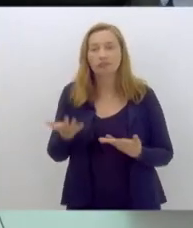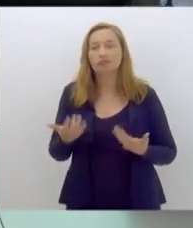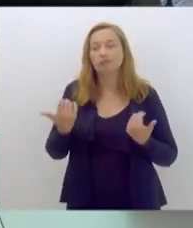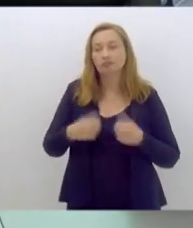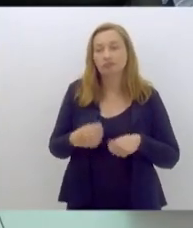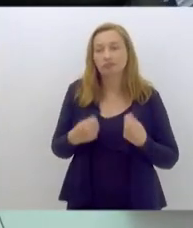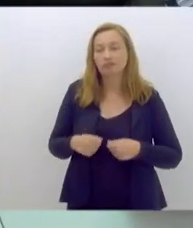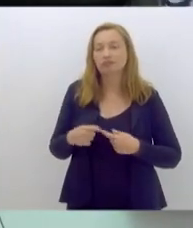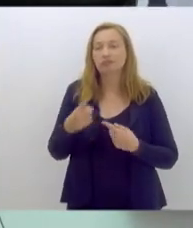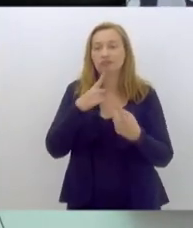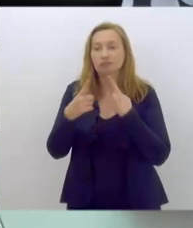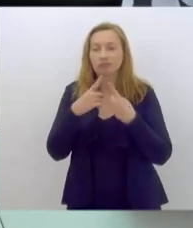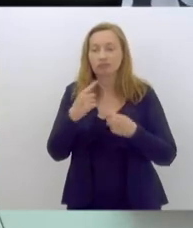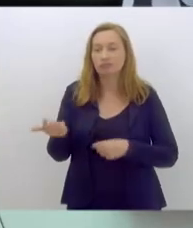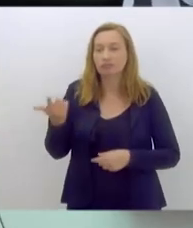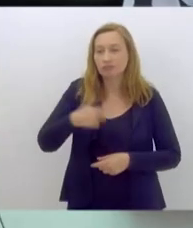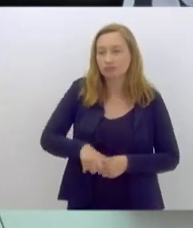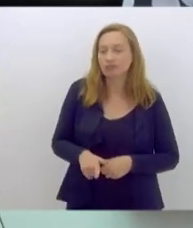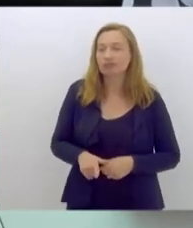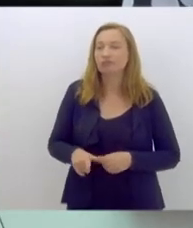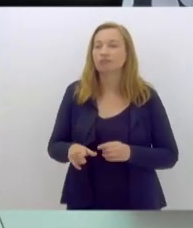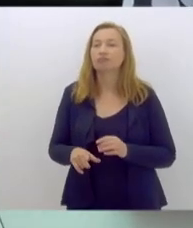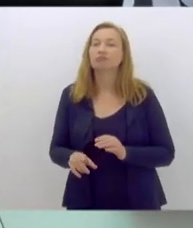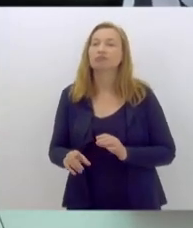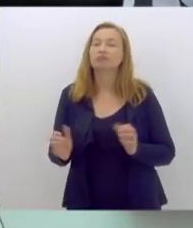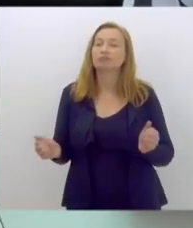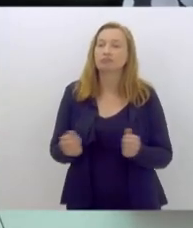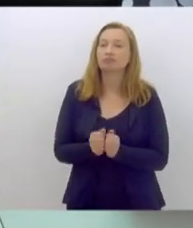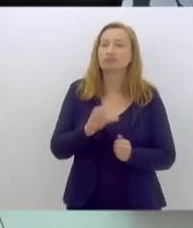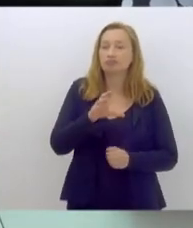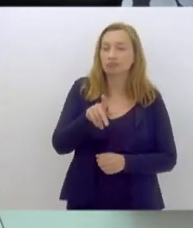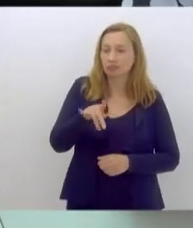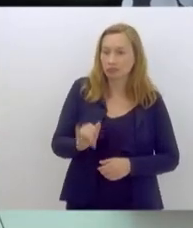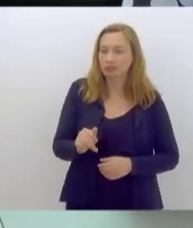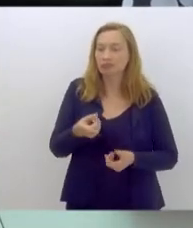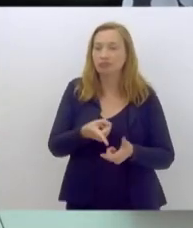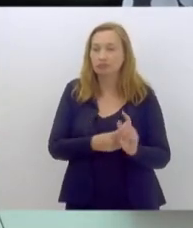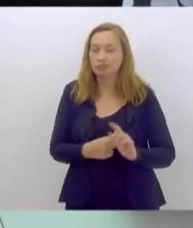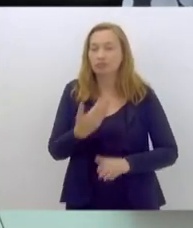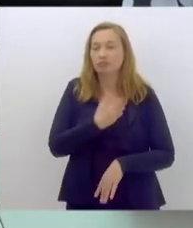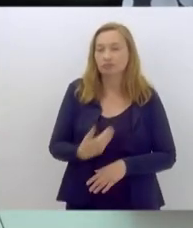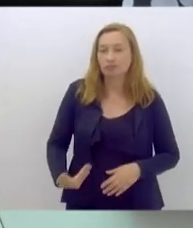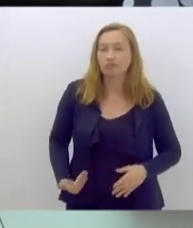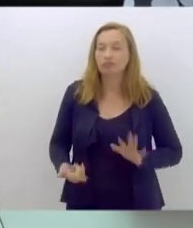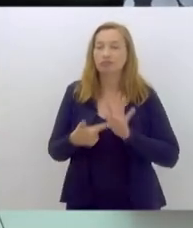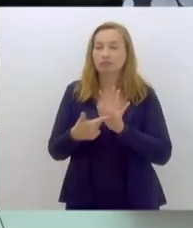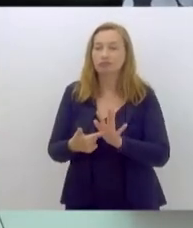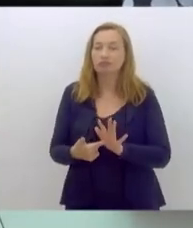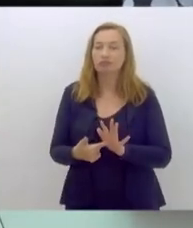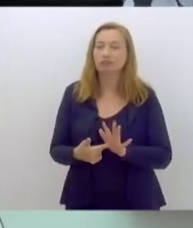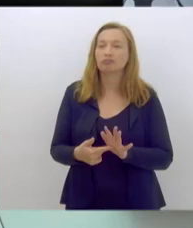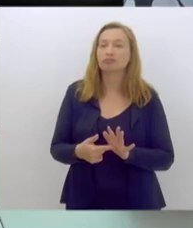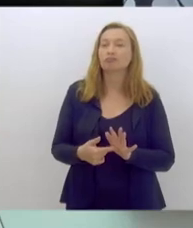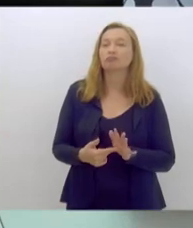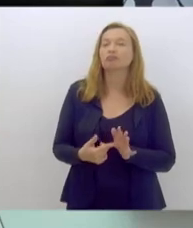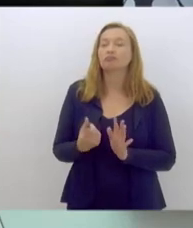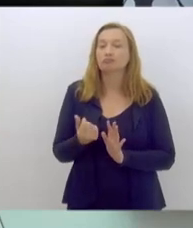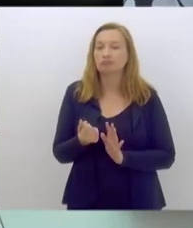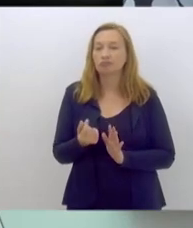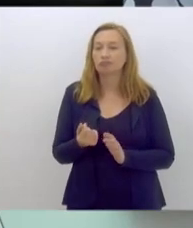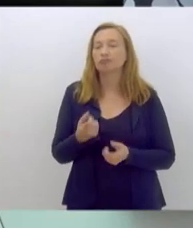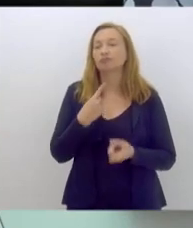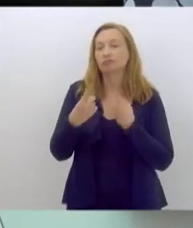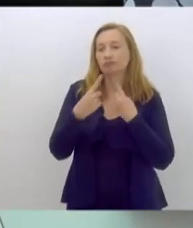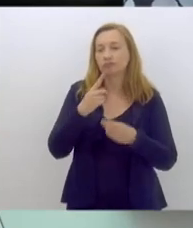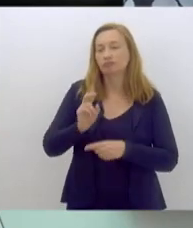vai precisar rede discutir essa coisa de recuperação fiscal junto com a CPI da dívida pública que que mostra que pode ter uma receita adicional a ser discutida